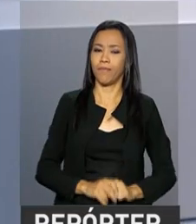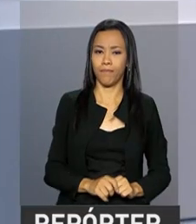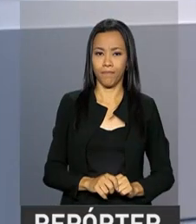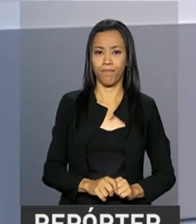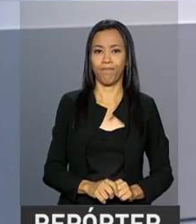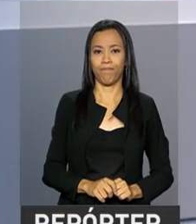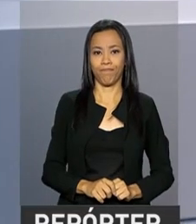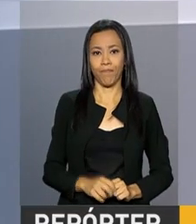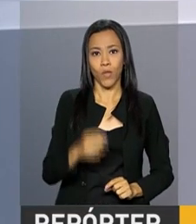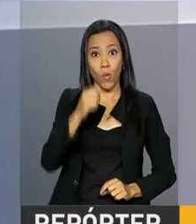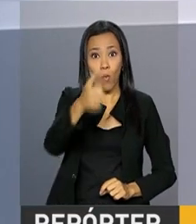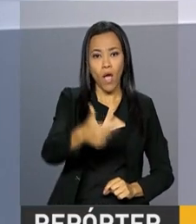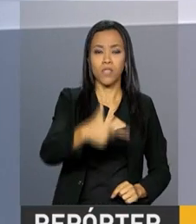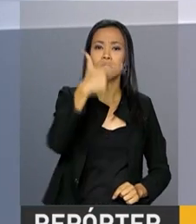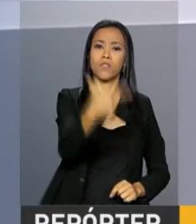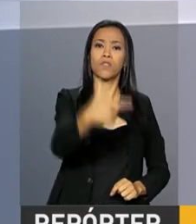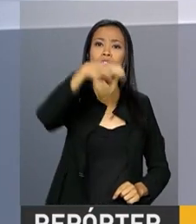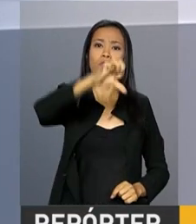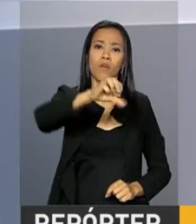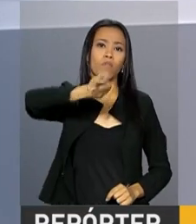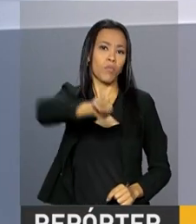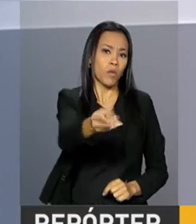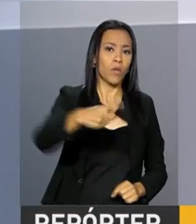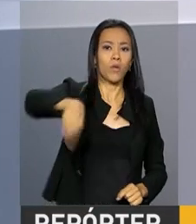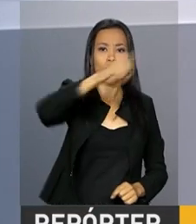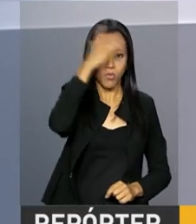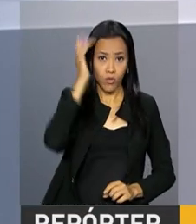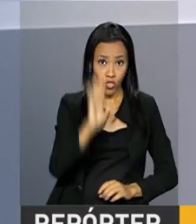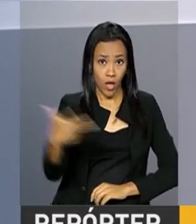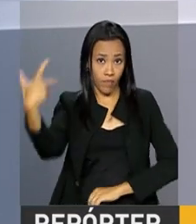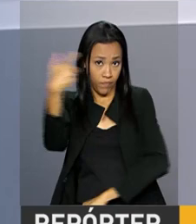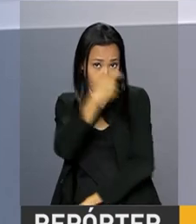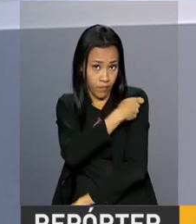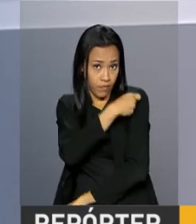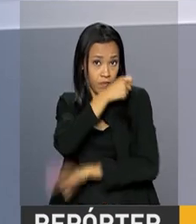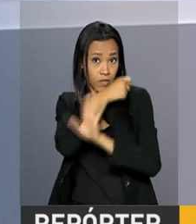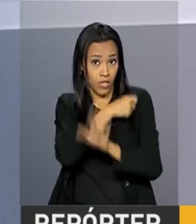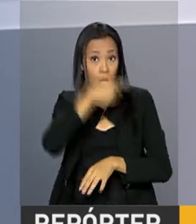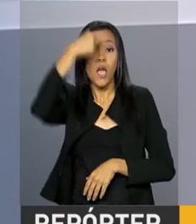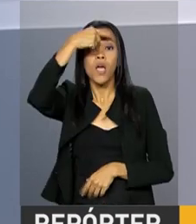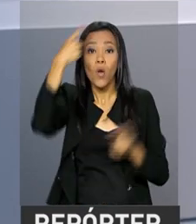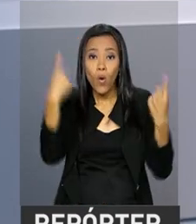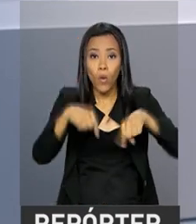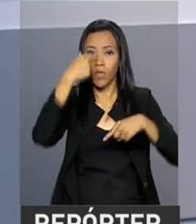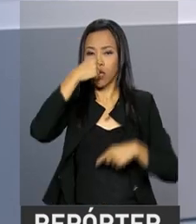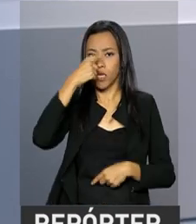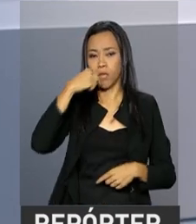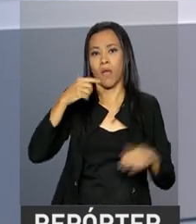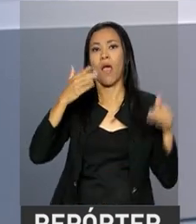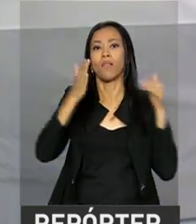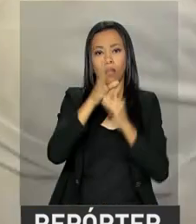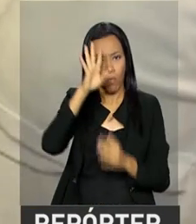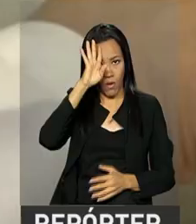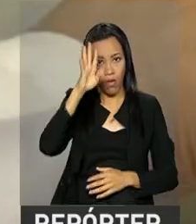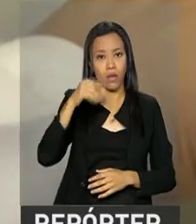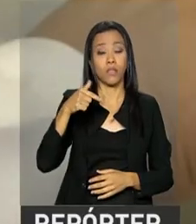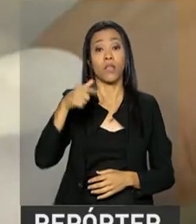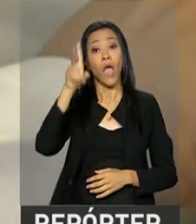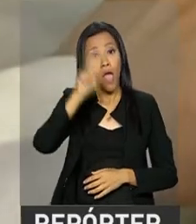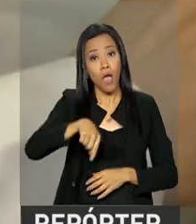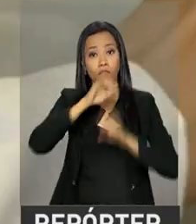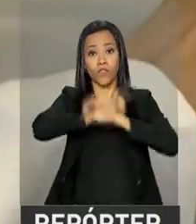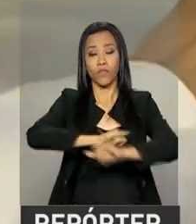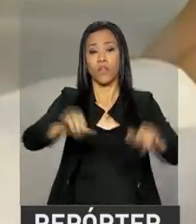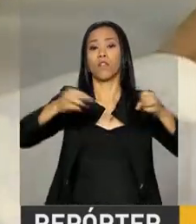né quase 29 milhões de brasileiros tomaram a vacina contra a gripe até esta quarta-feira segundo o balanço divulgado pelo